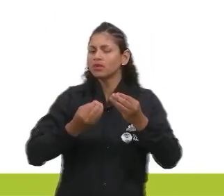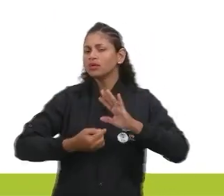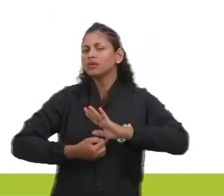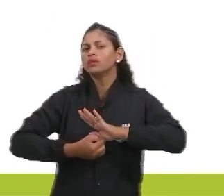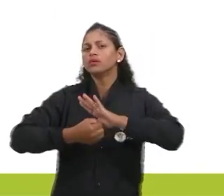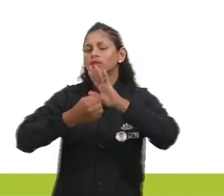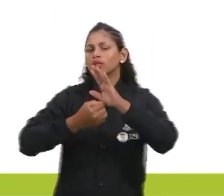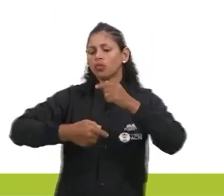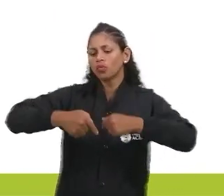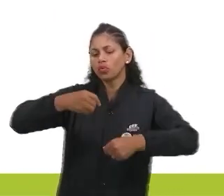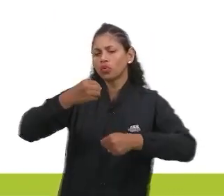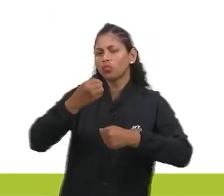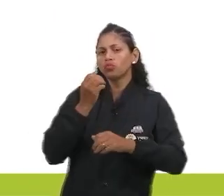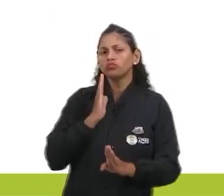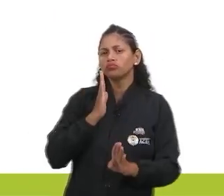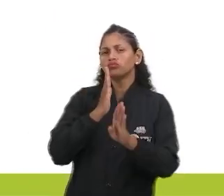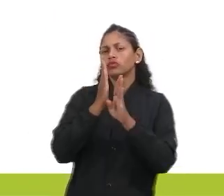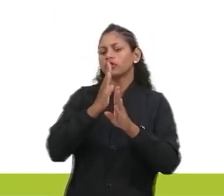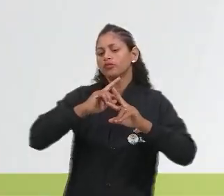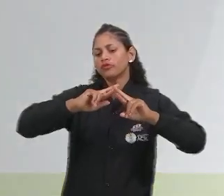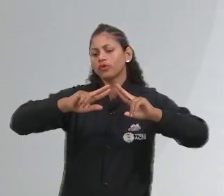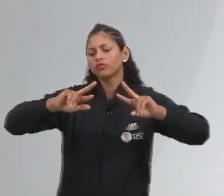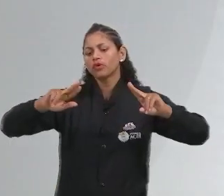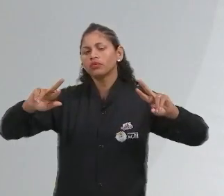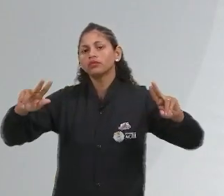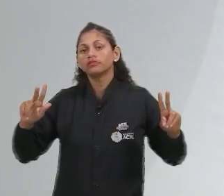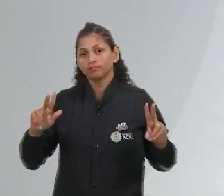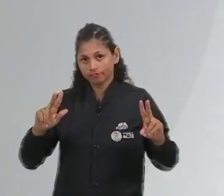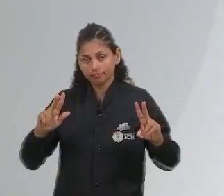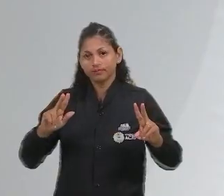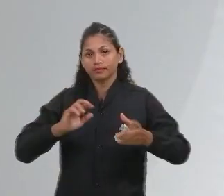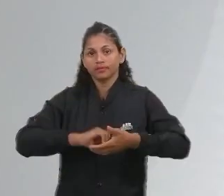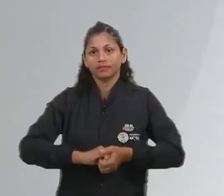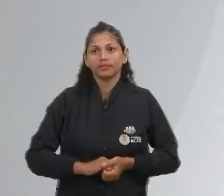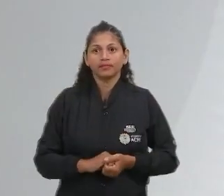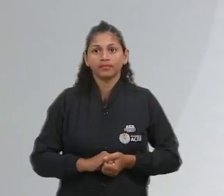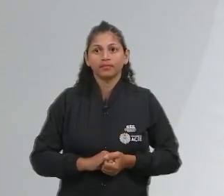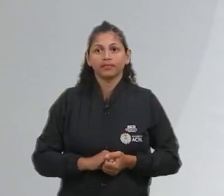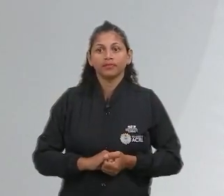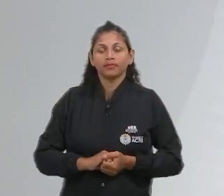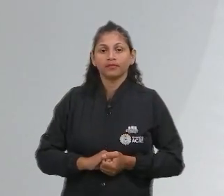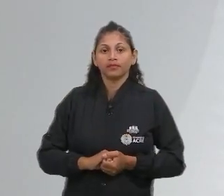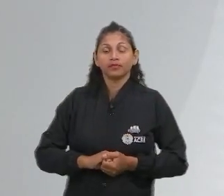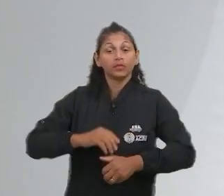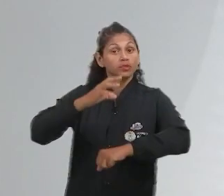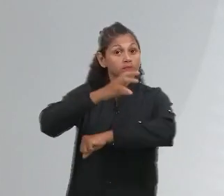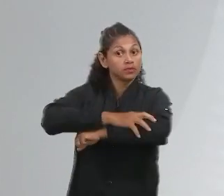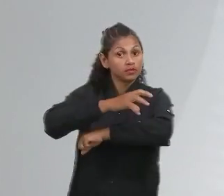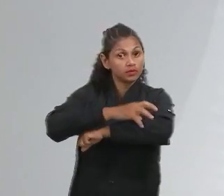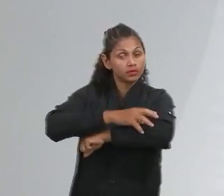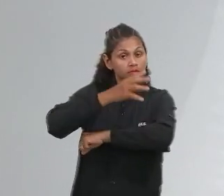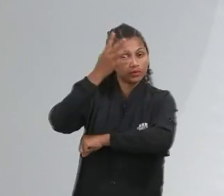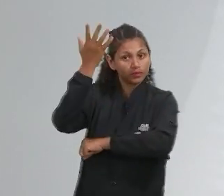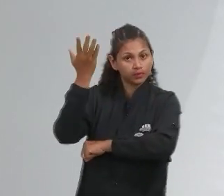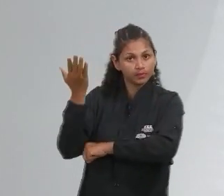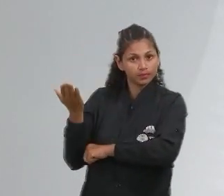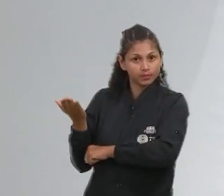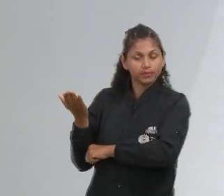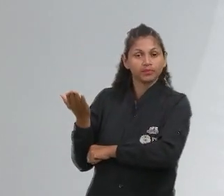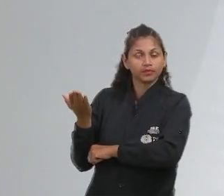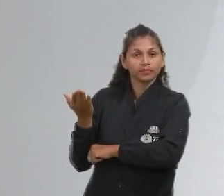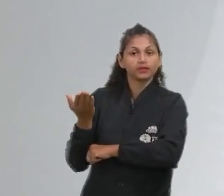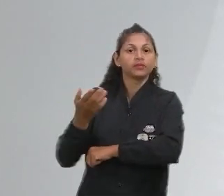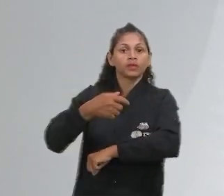vou conseguir diferenciar uma função da outra. As funções a qual nós vamos trabalhar vai ser